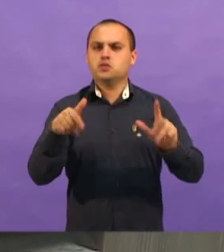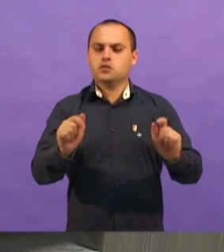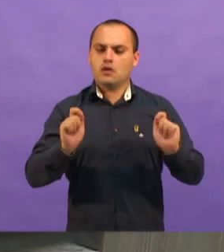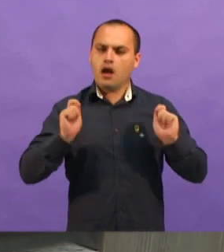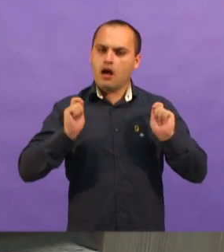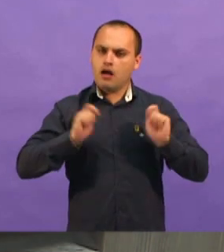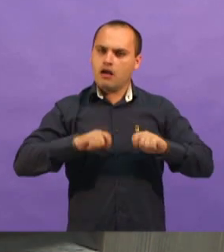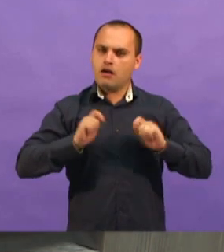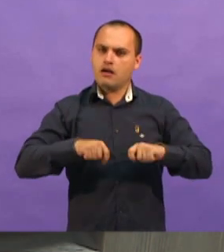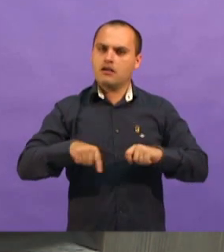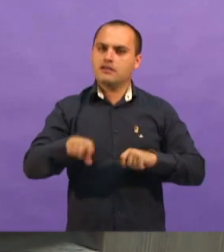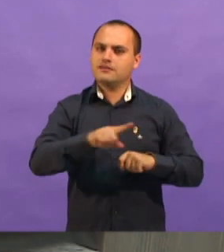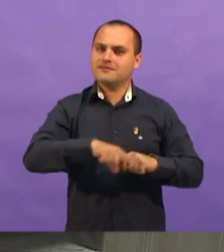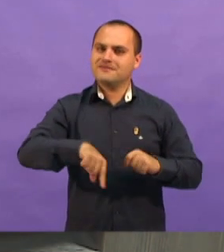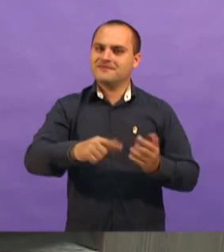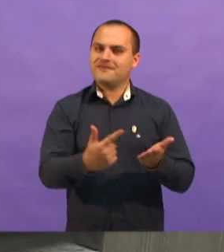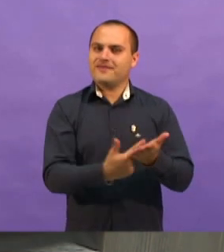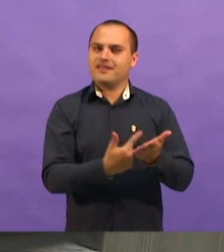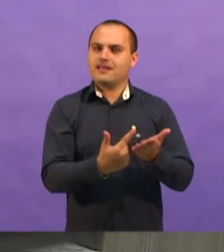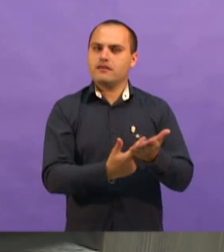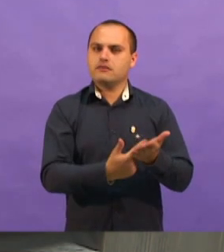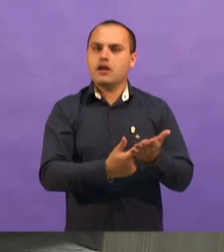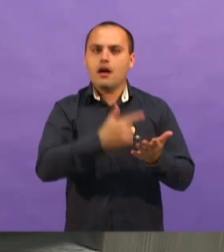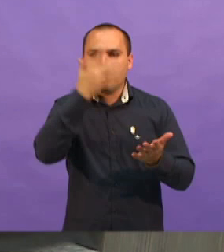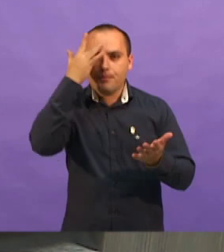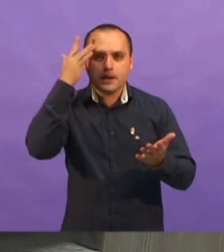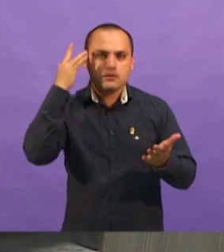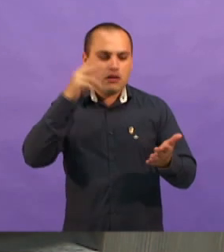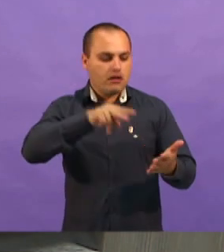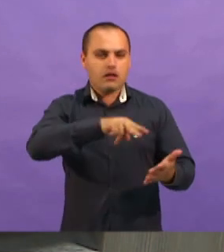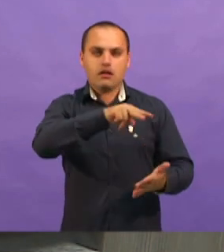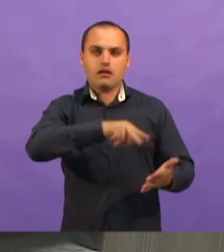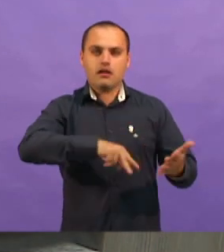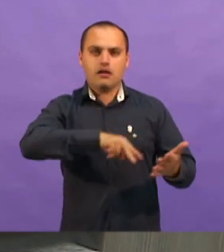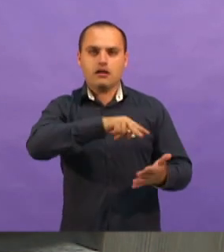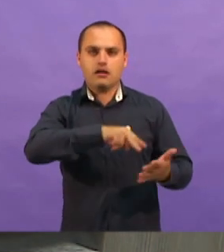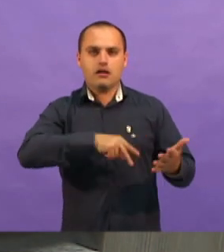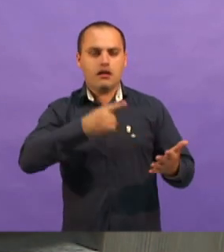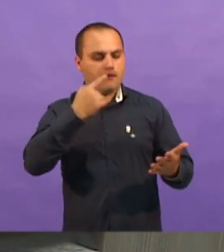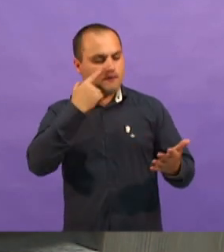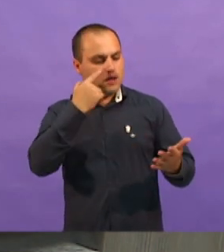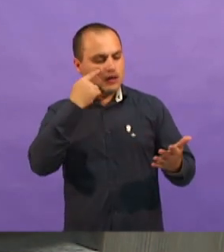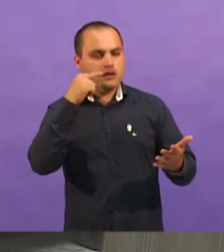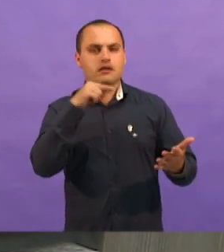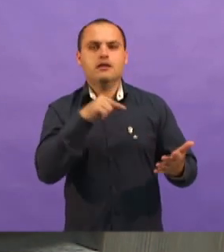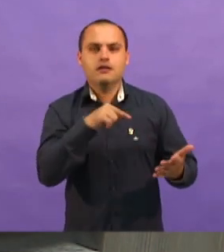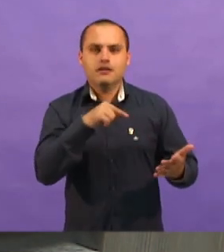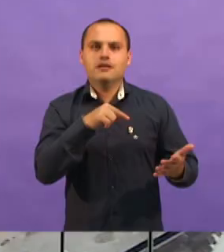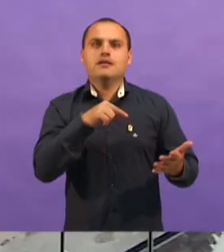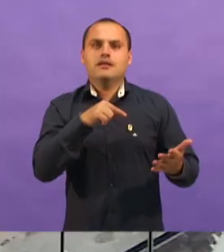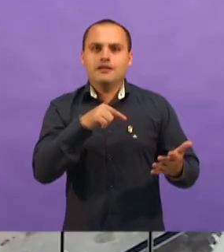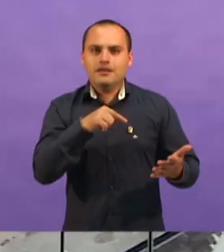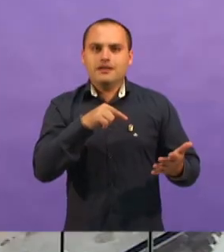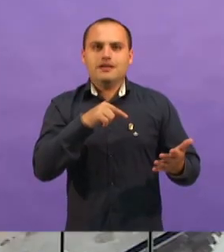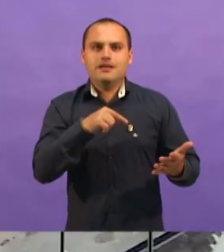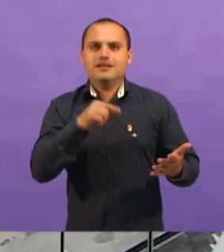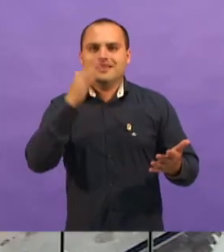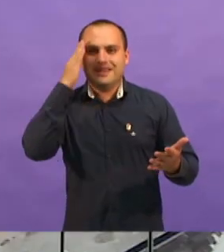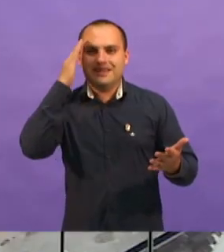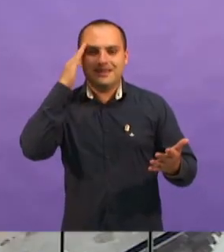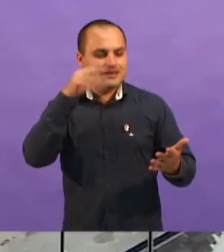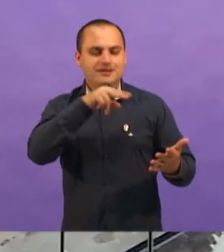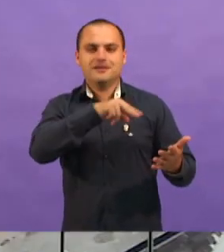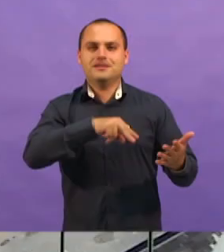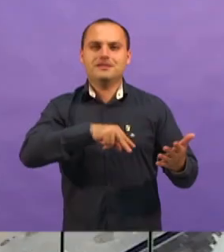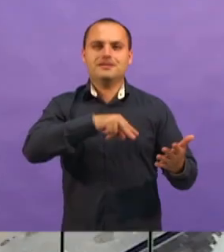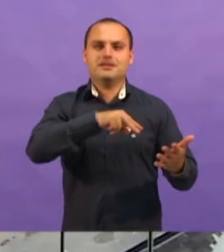capacidade de fazer o leitor saltar o índice. Ele não precisa seguir o índice para